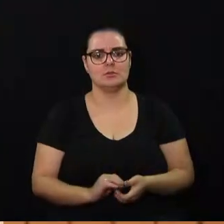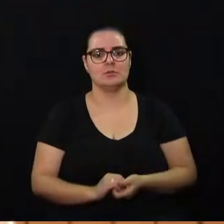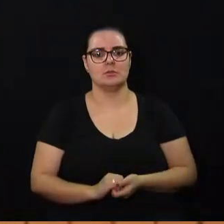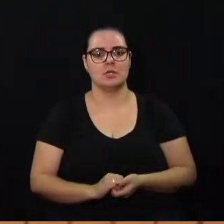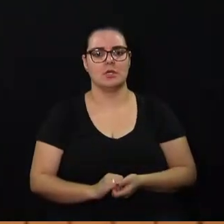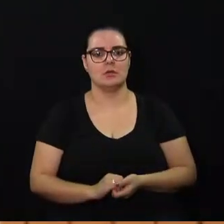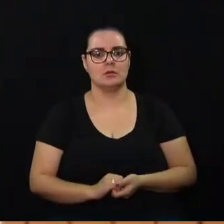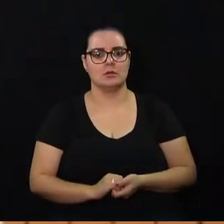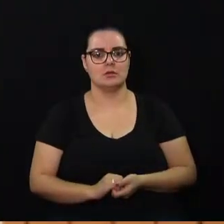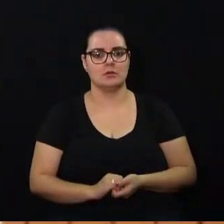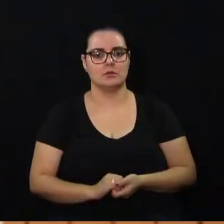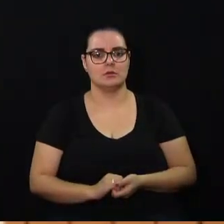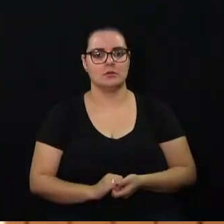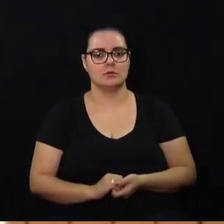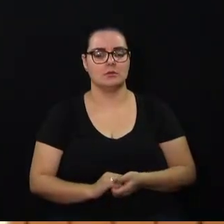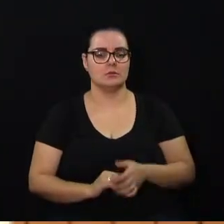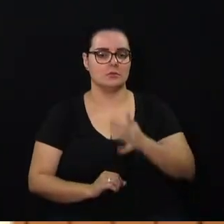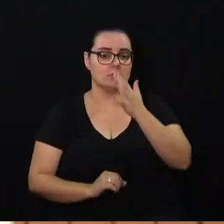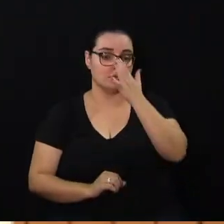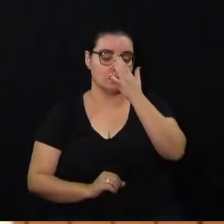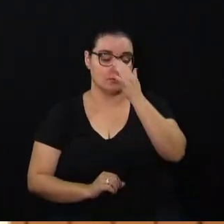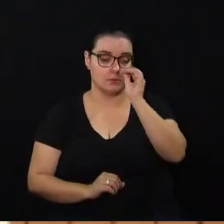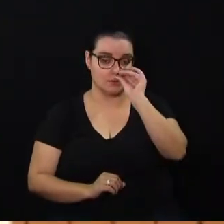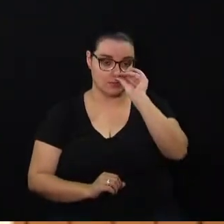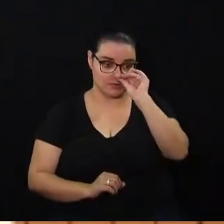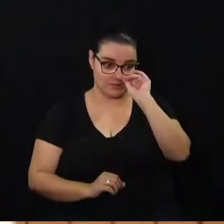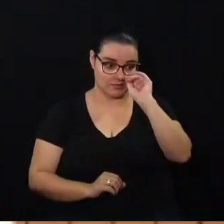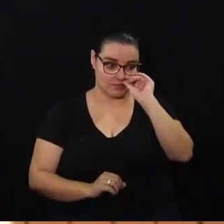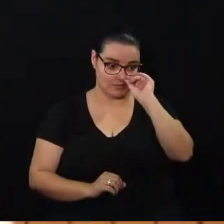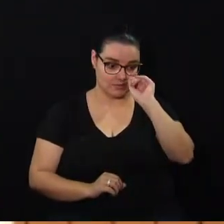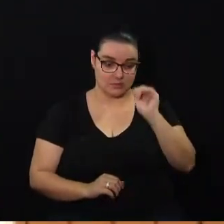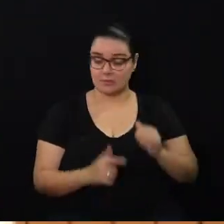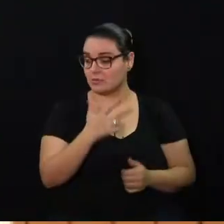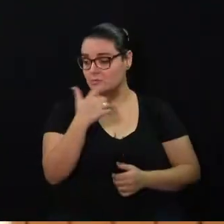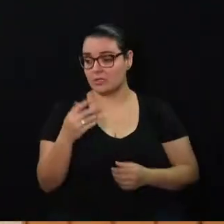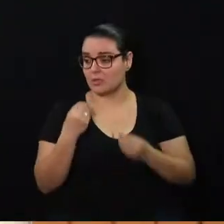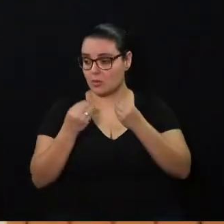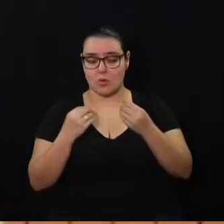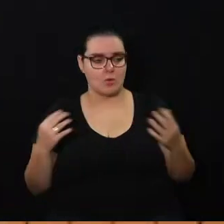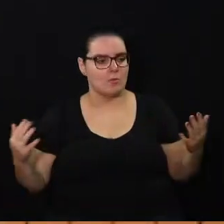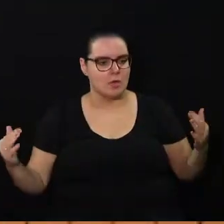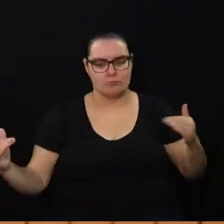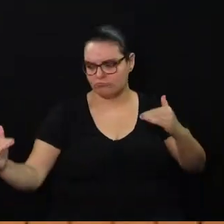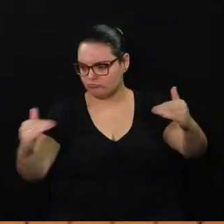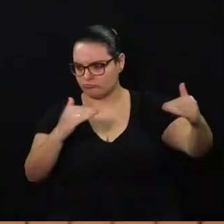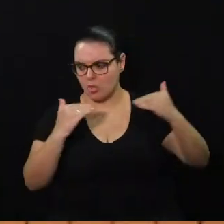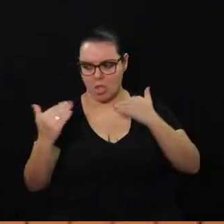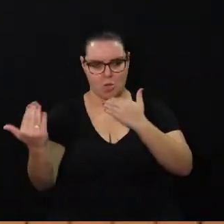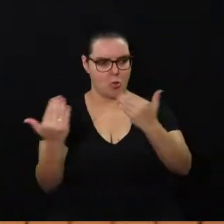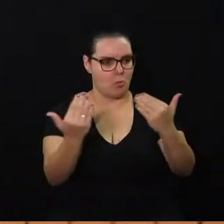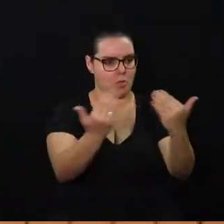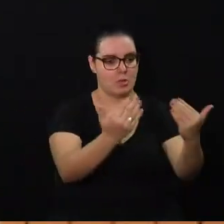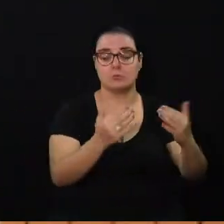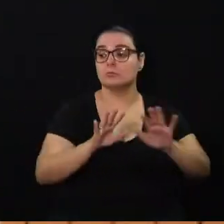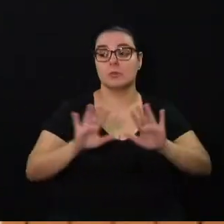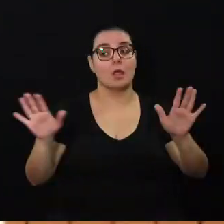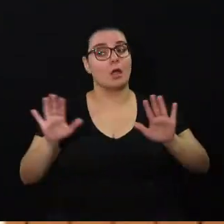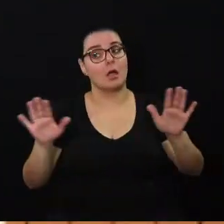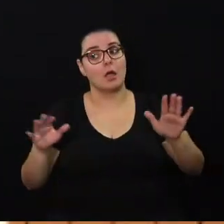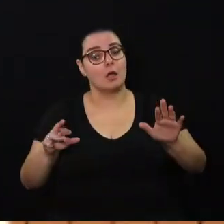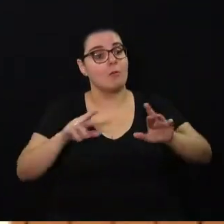então é não dá pra não dá para reduzir todos eles a isso eu preciso ampliar esse meu olhar tá